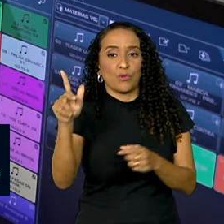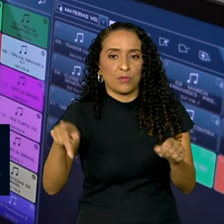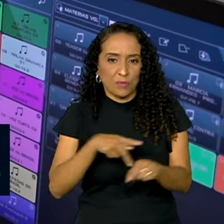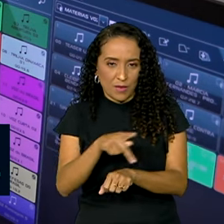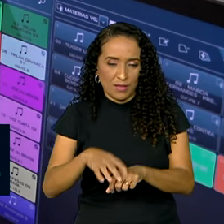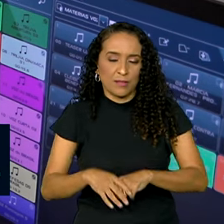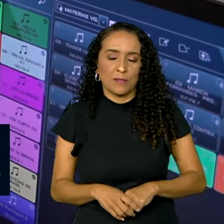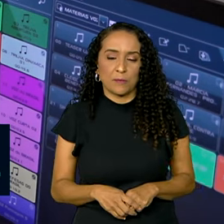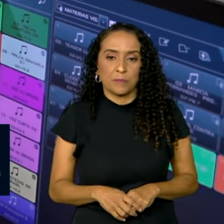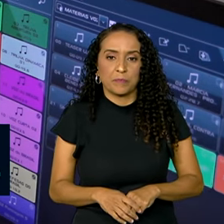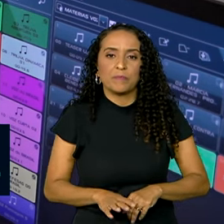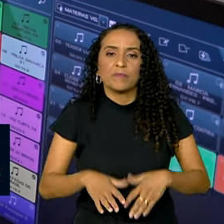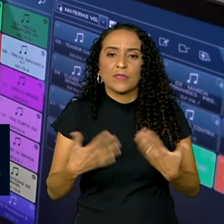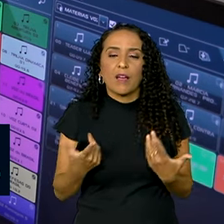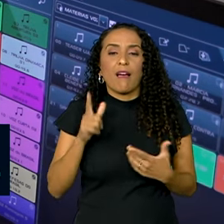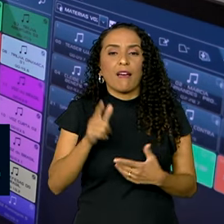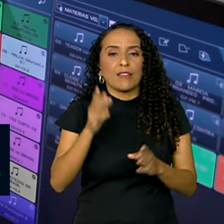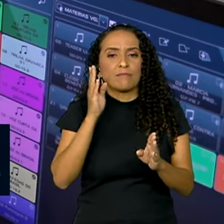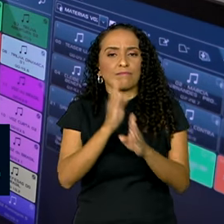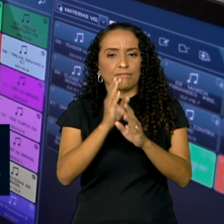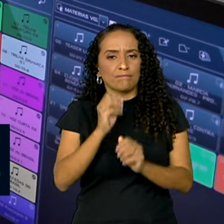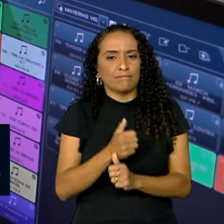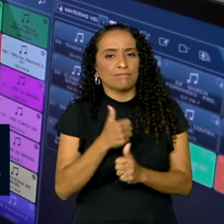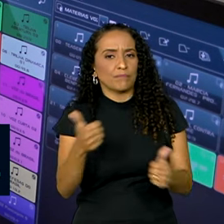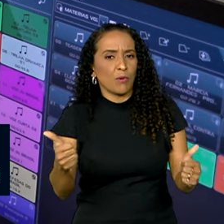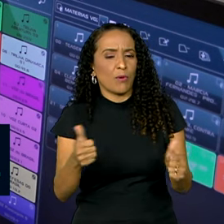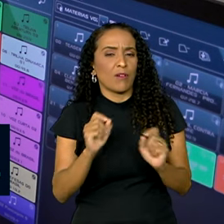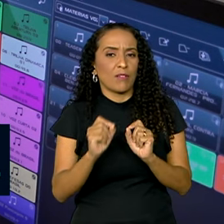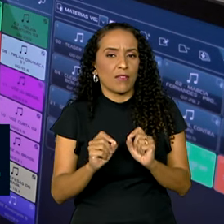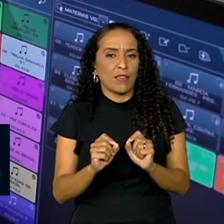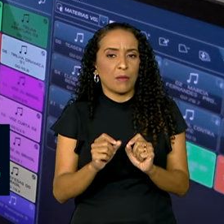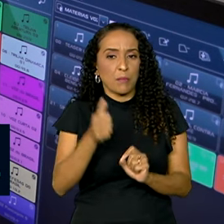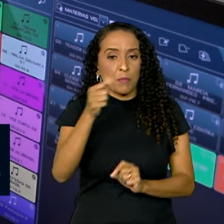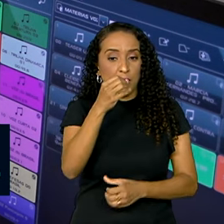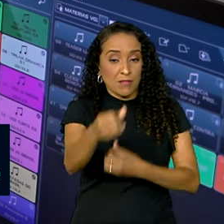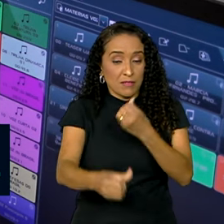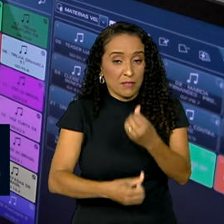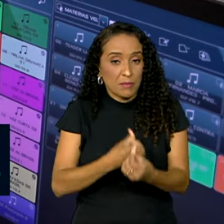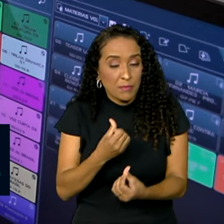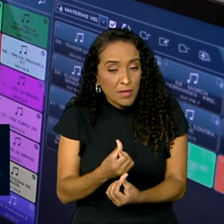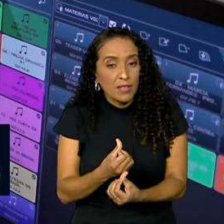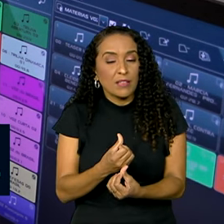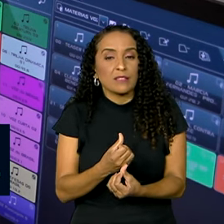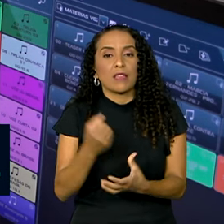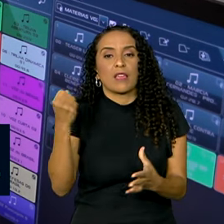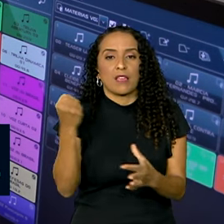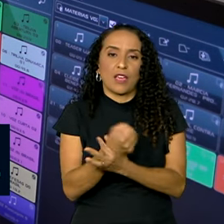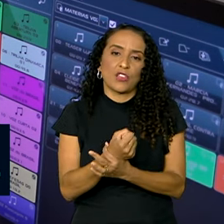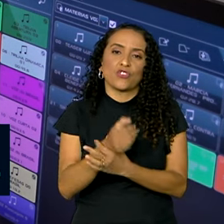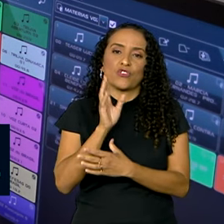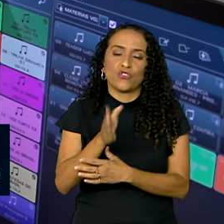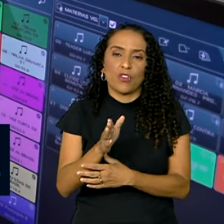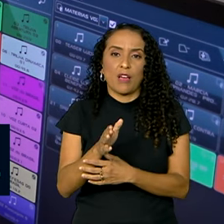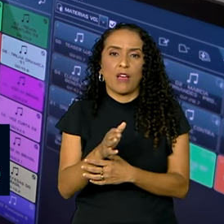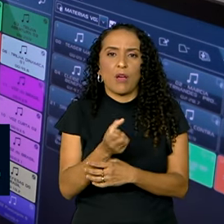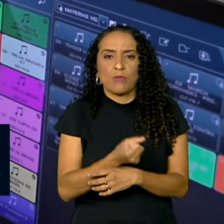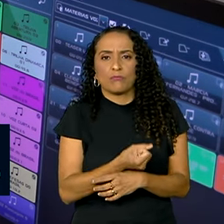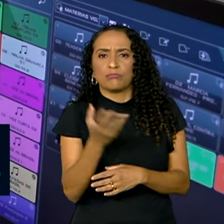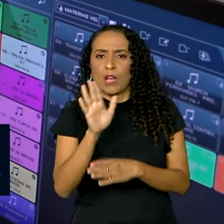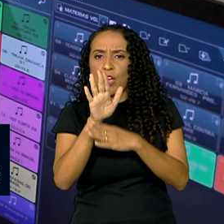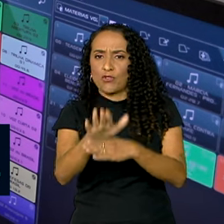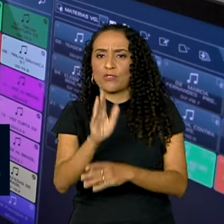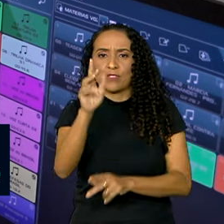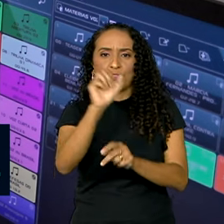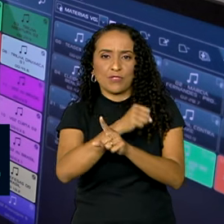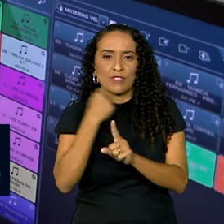países então é uma incidência grande que no primeiro semestre eh garantiu já uma grande contribuição da